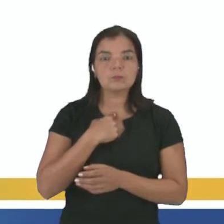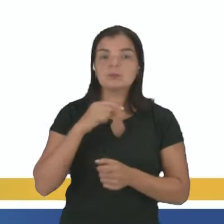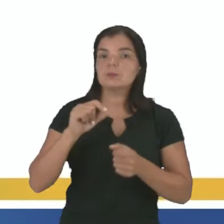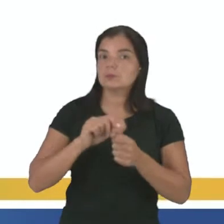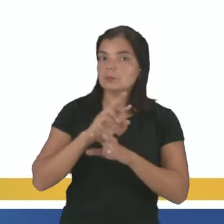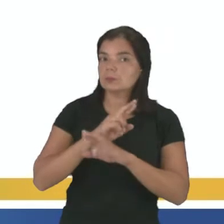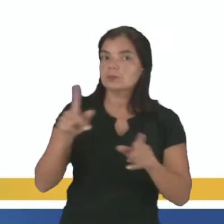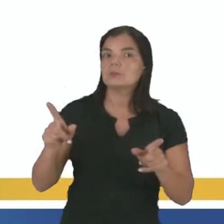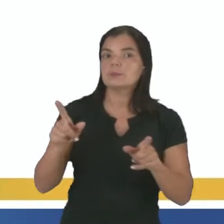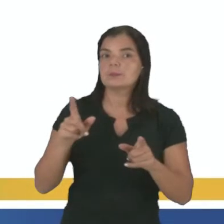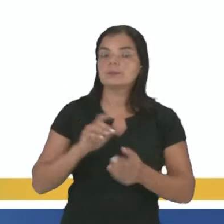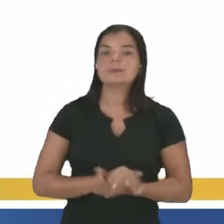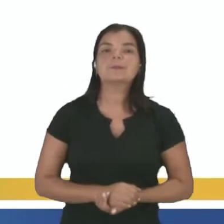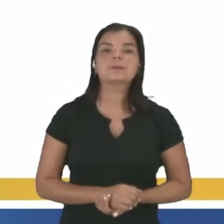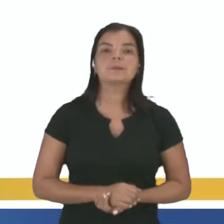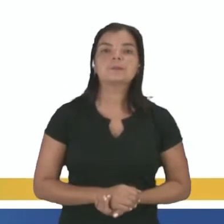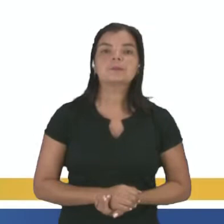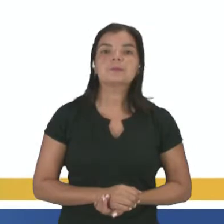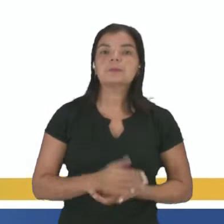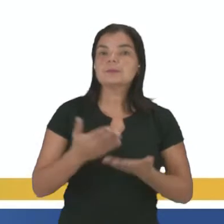fazer a diferença, tá?